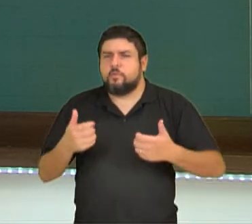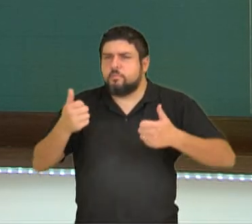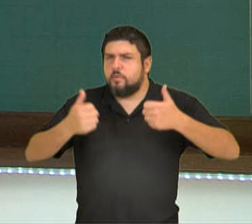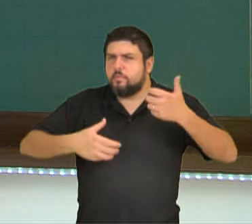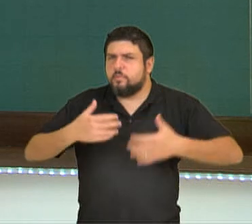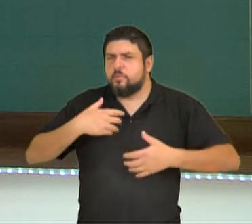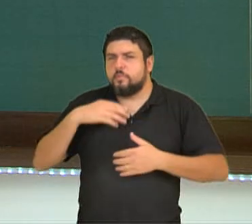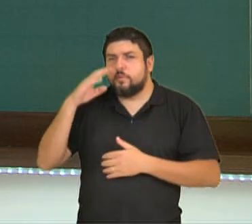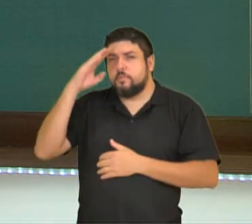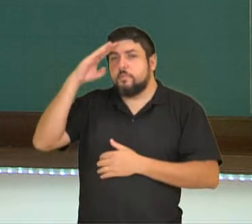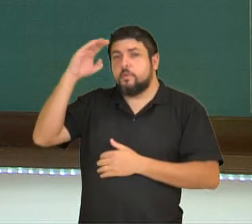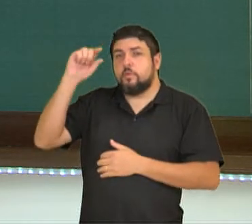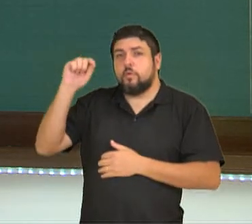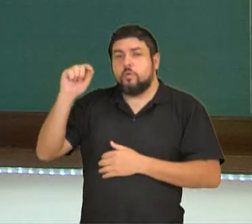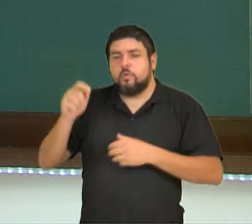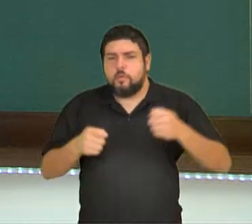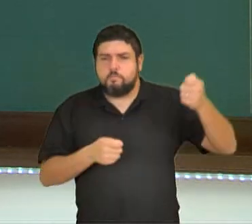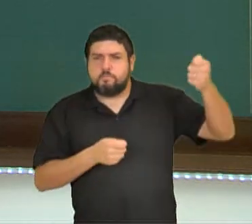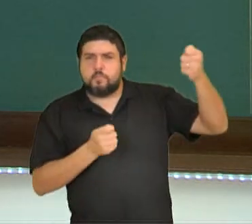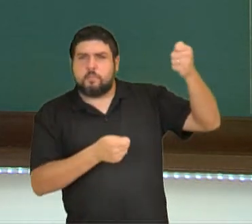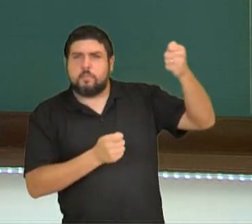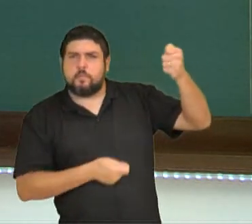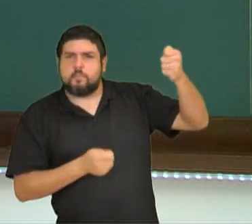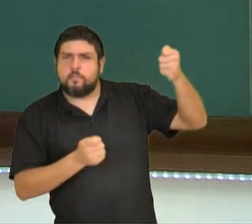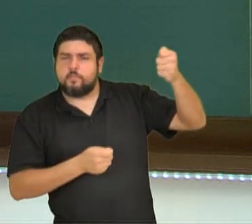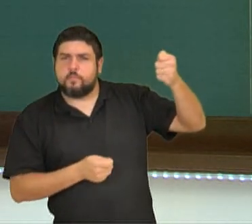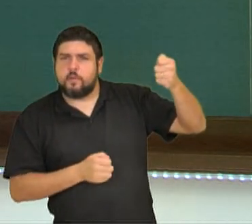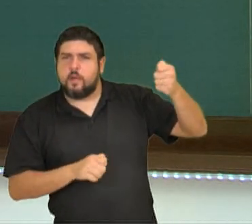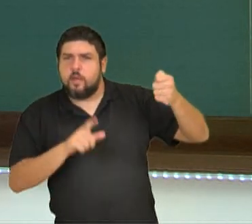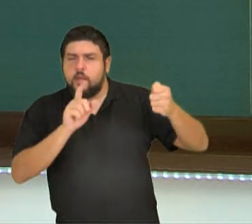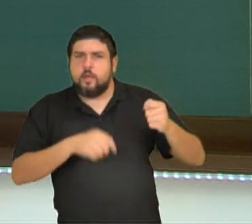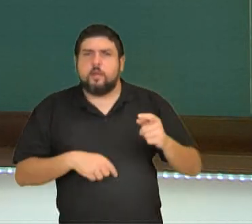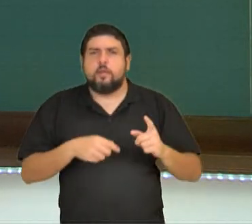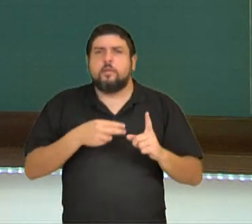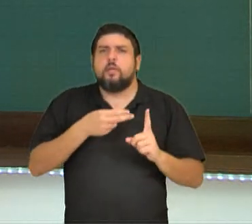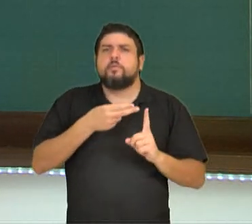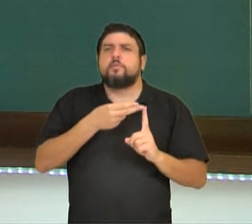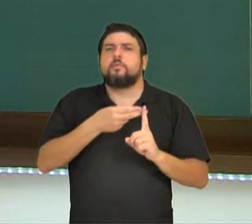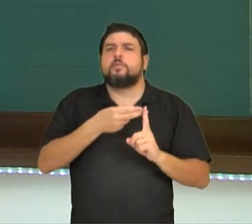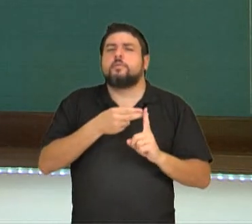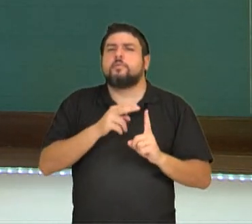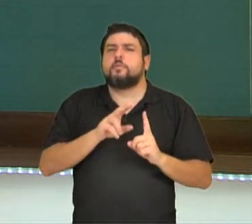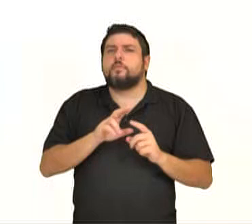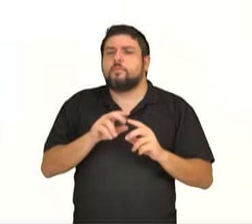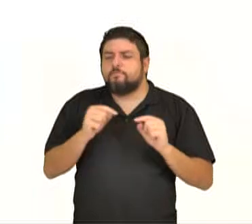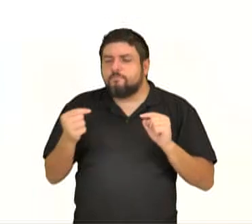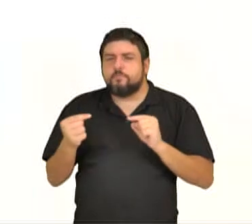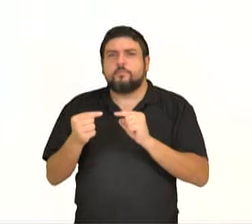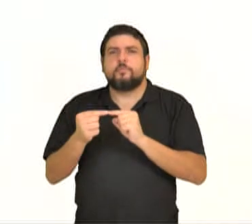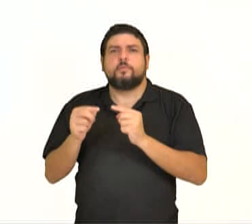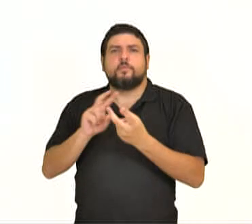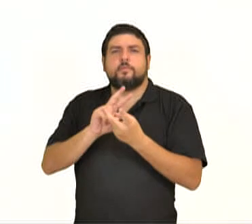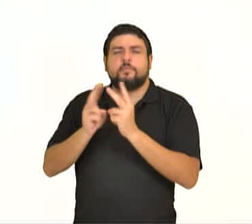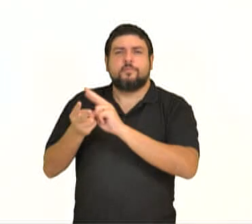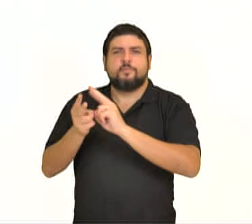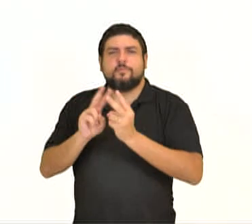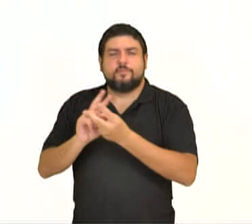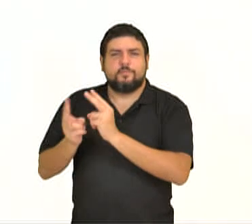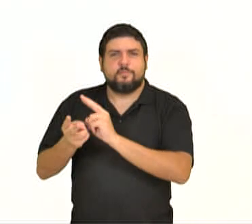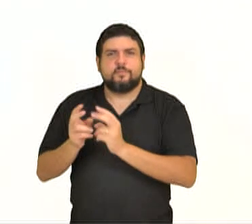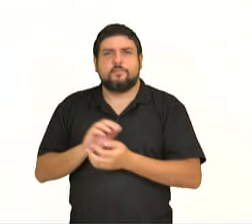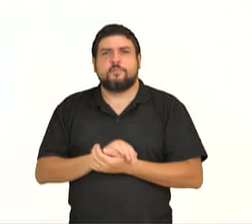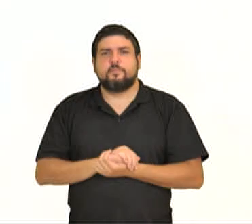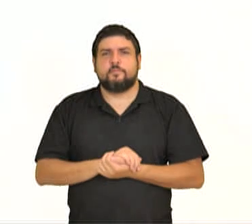do berimbau, né? Esse instrumento tão característico numa roda de capoeira. Então, a